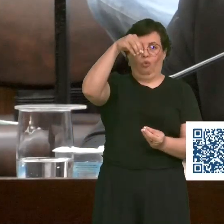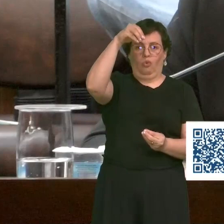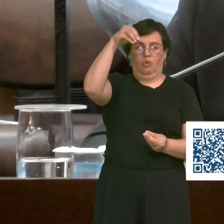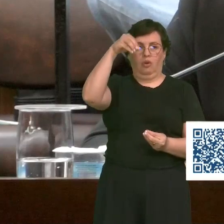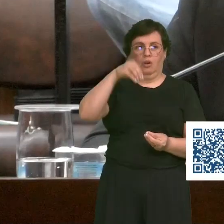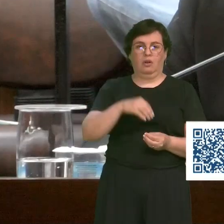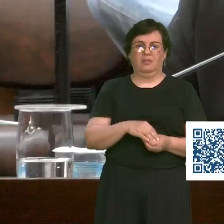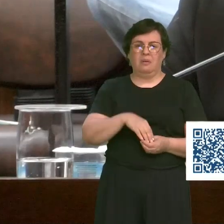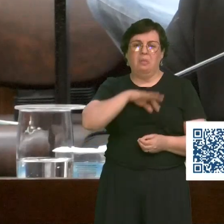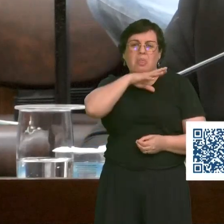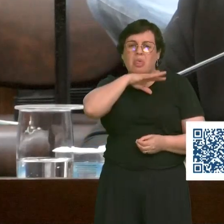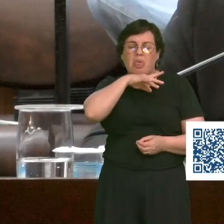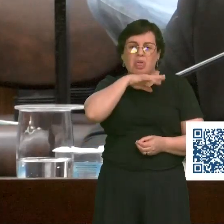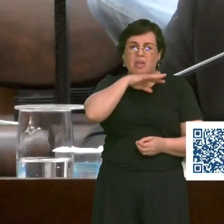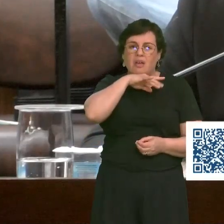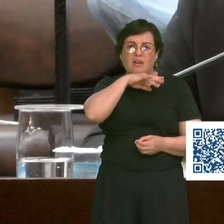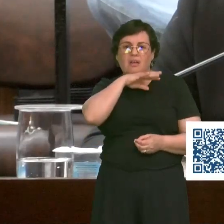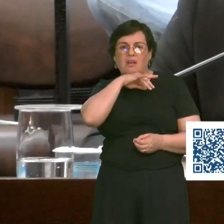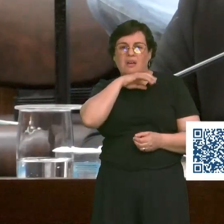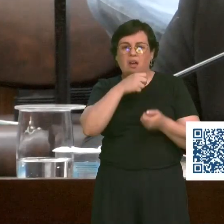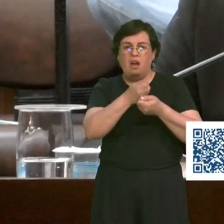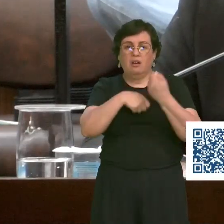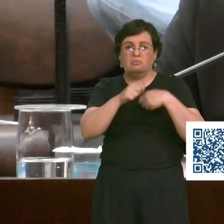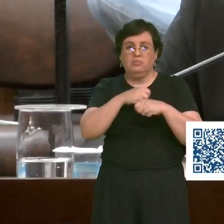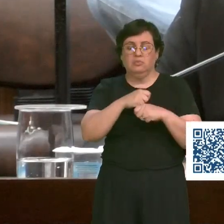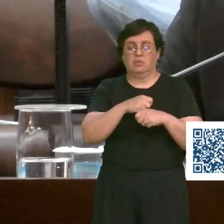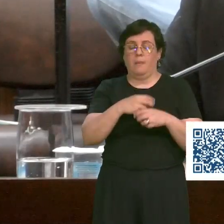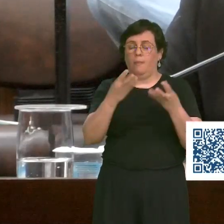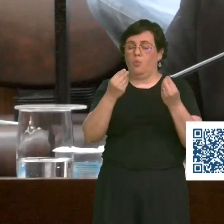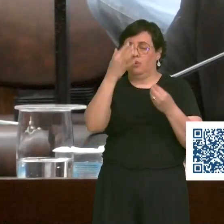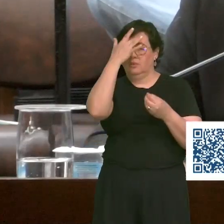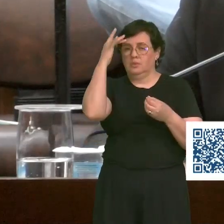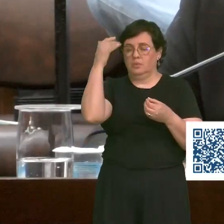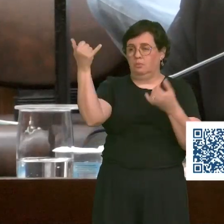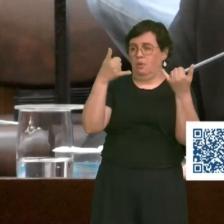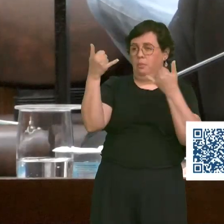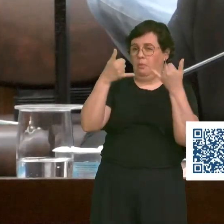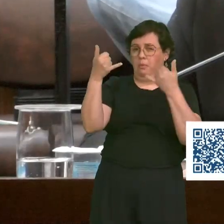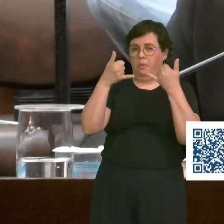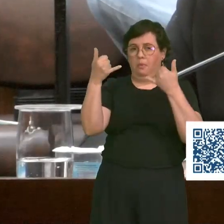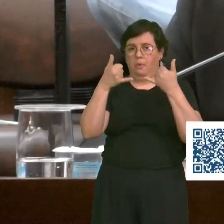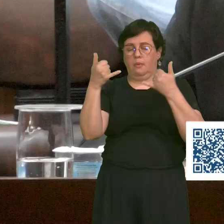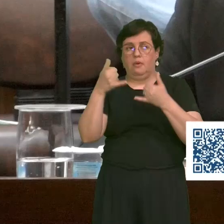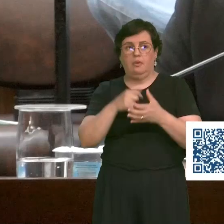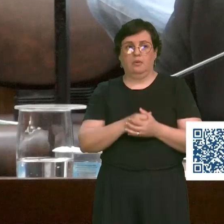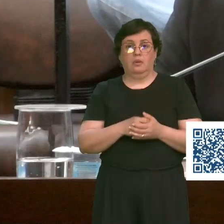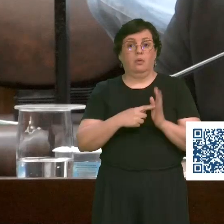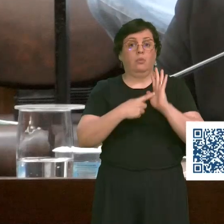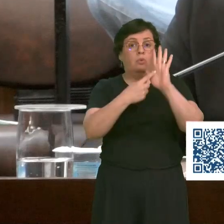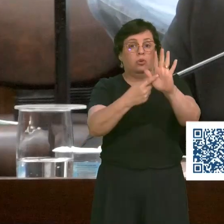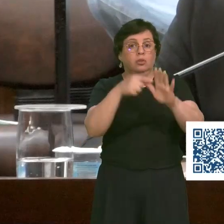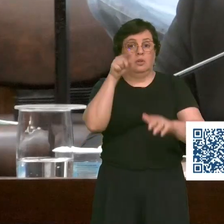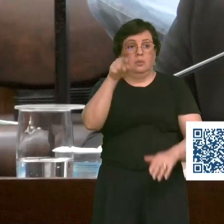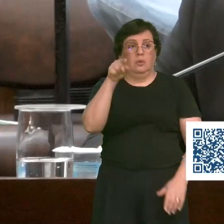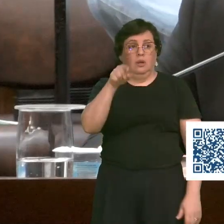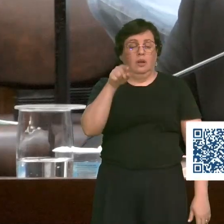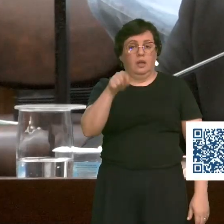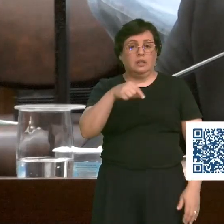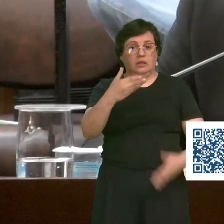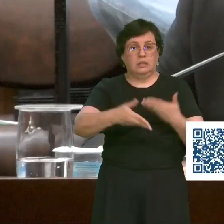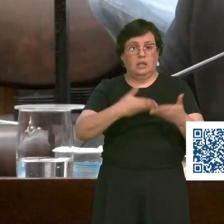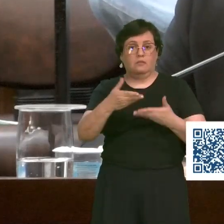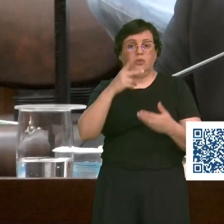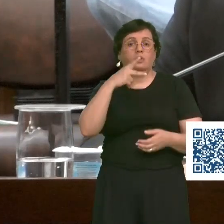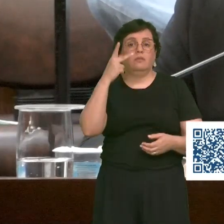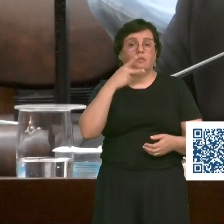mal administrado recebi muitas denúncias nós vemos aqui dia a dia também levei a ele áudio de servidor